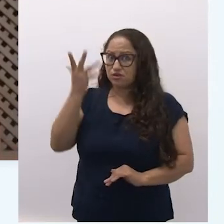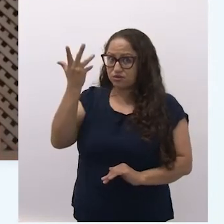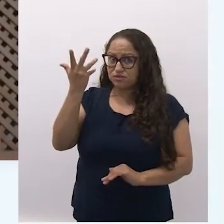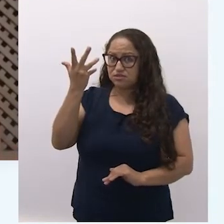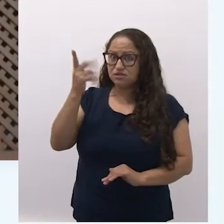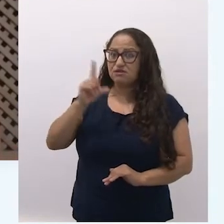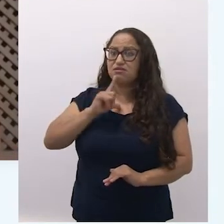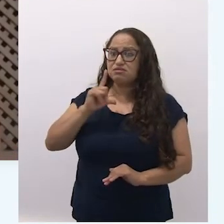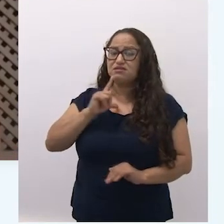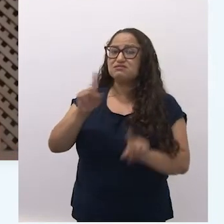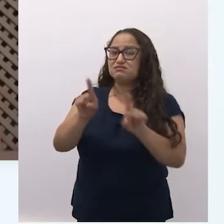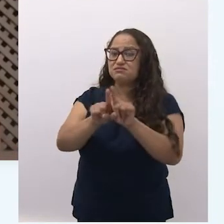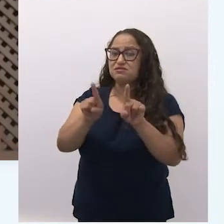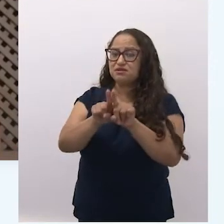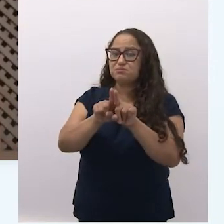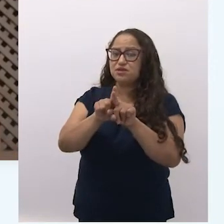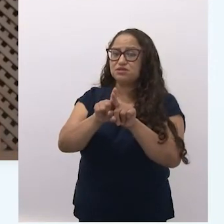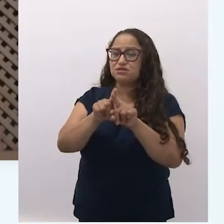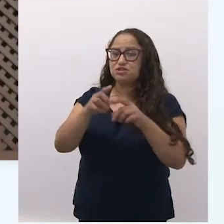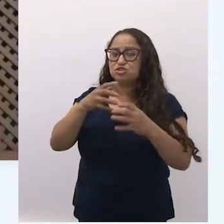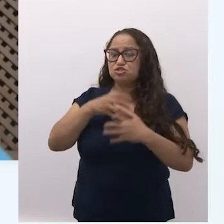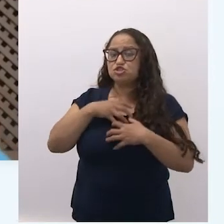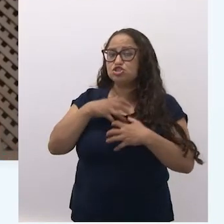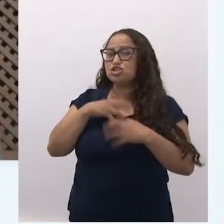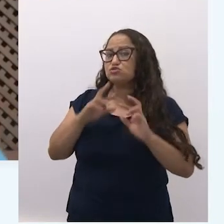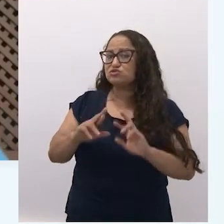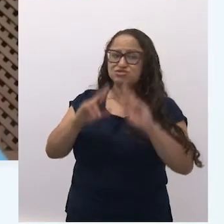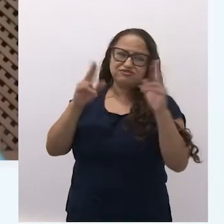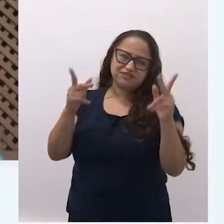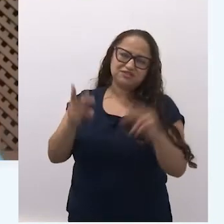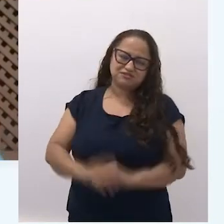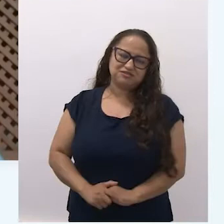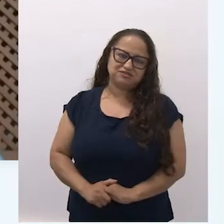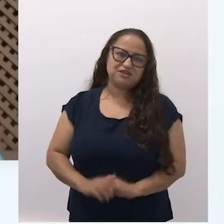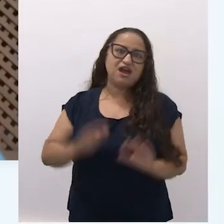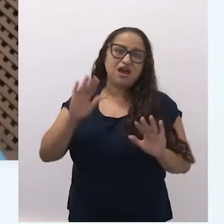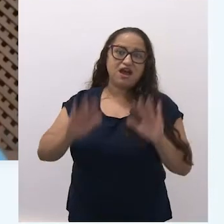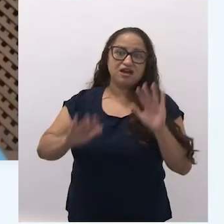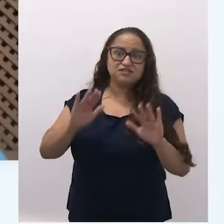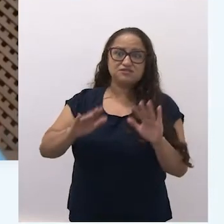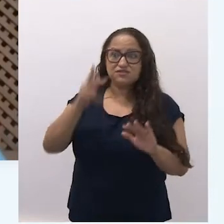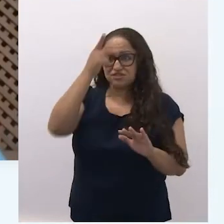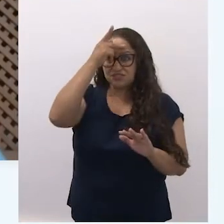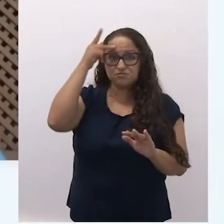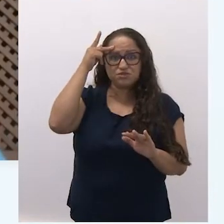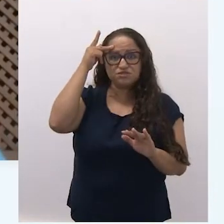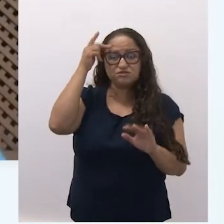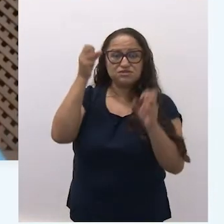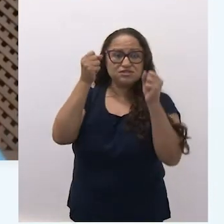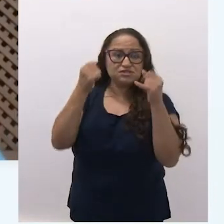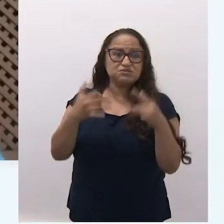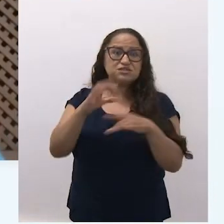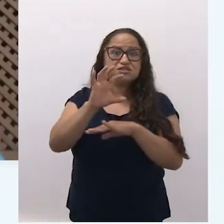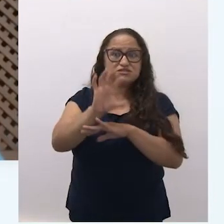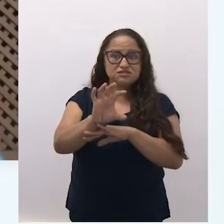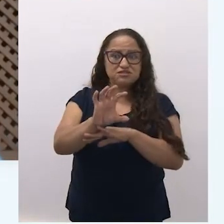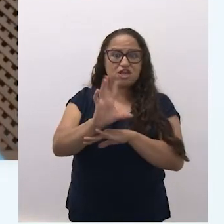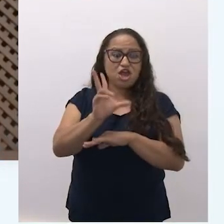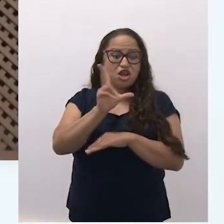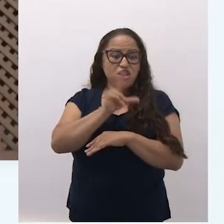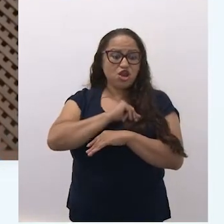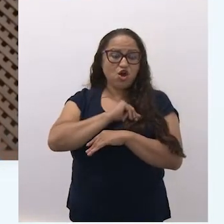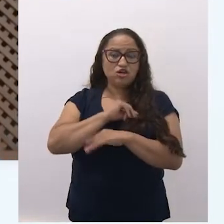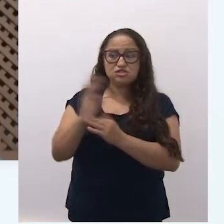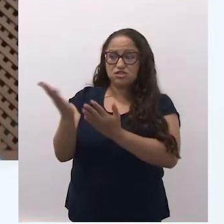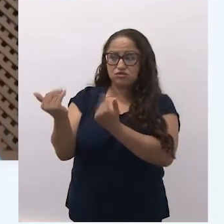vão fazendo que ele tenha determinadas alterações. Então, muitas vezes as pessoas falam assim, nossa, o